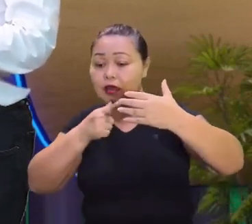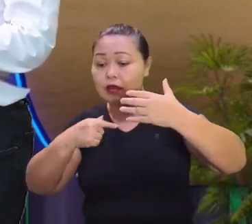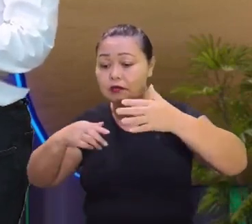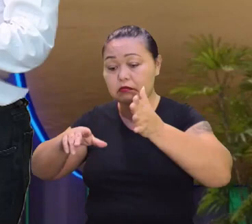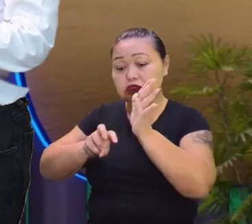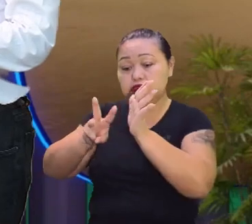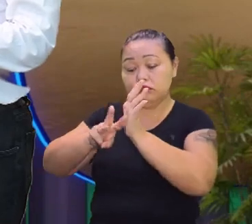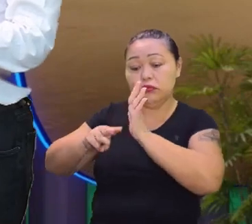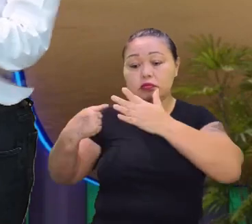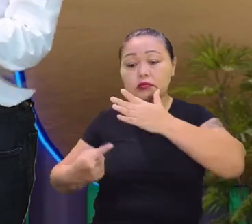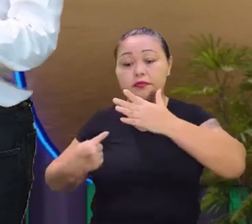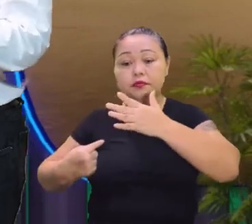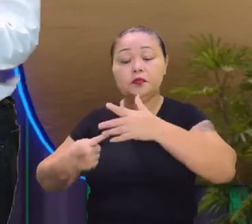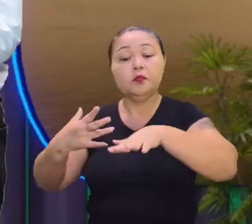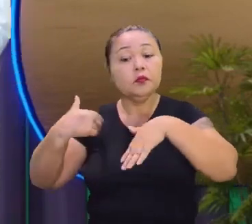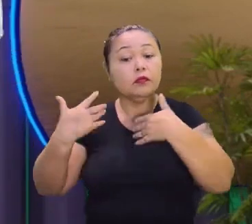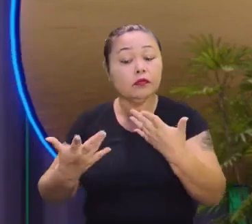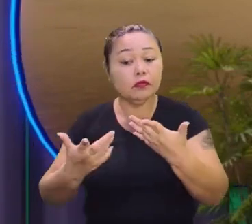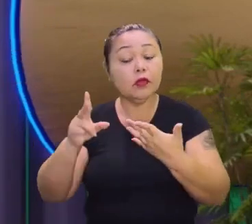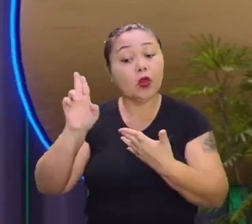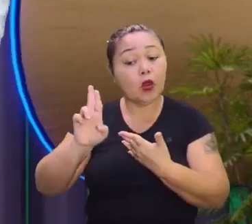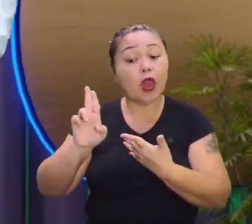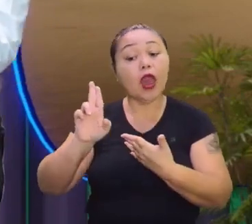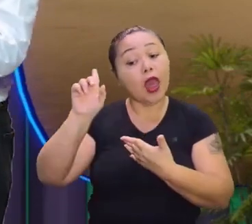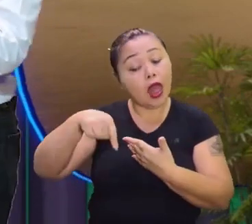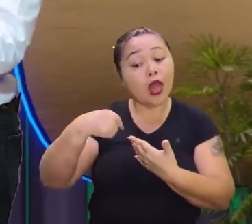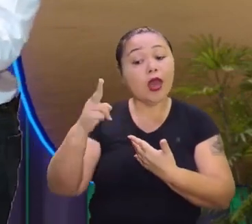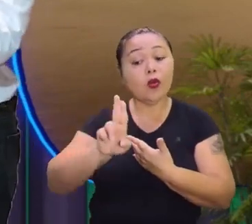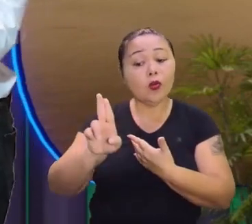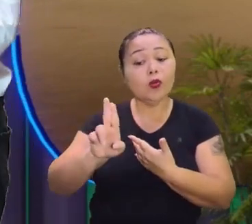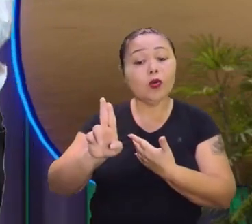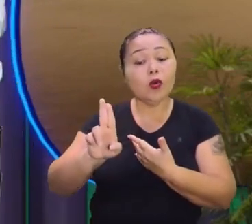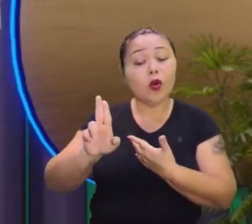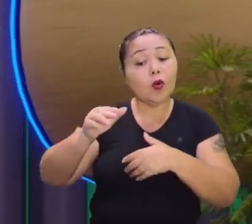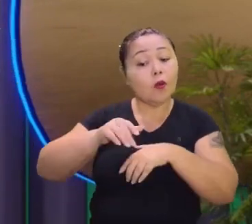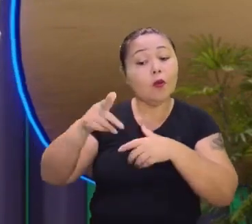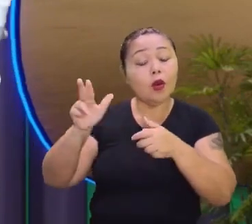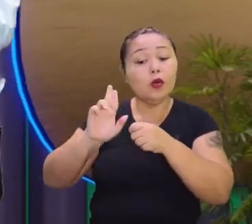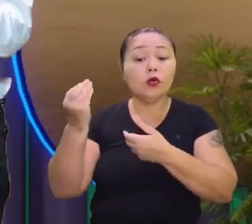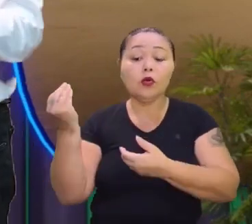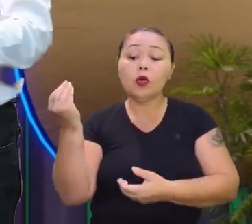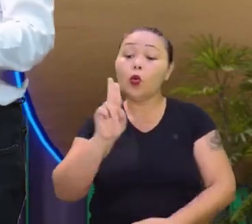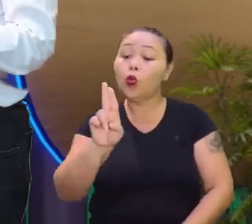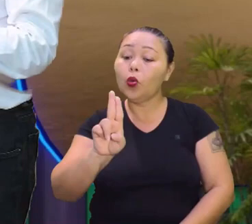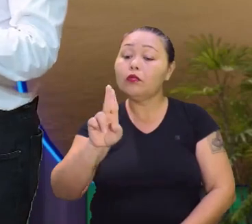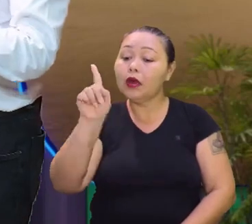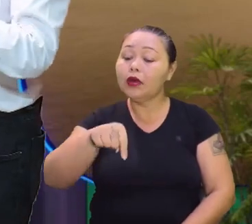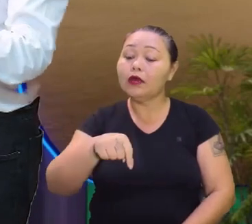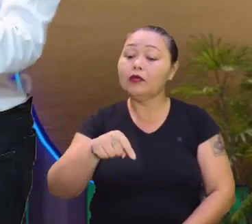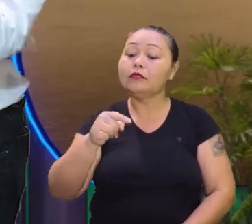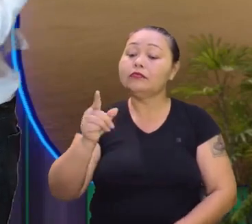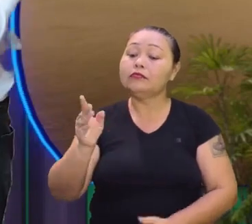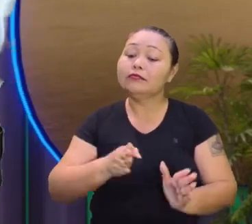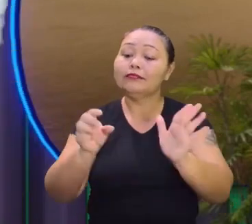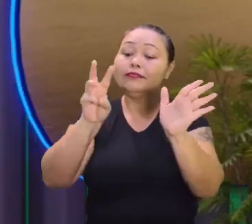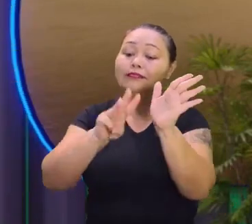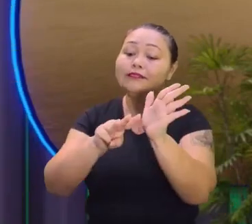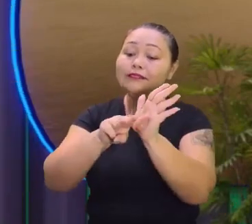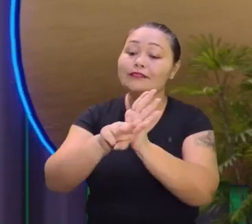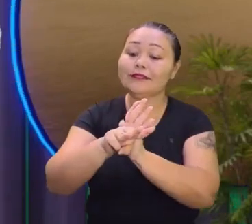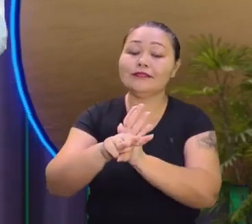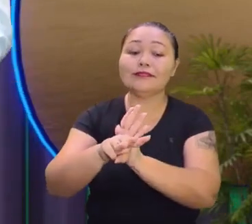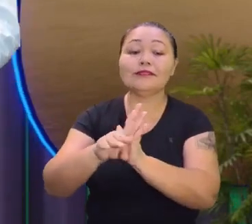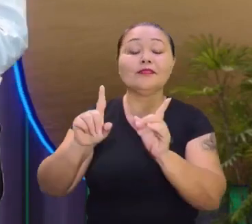turbinas, exatamente. Então, é esse um dos motivos, o motivo maior de um nome ser Rio